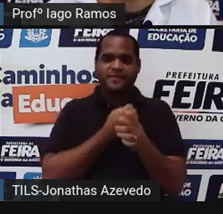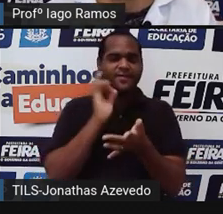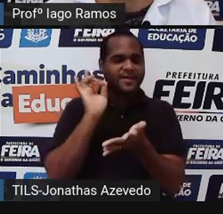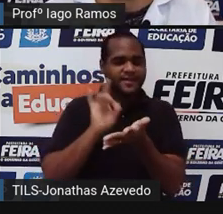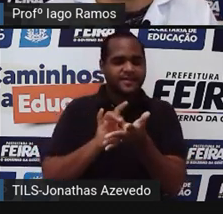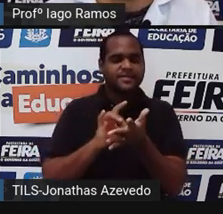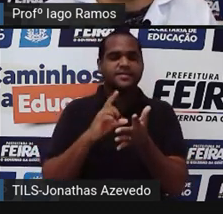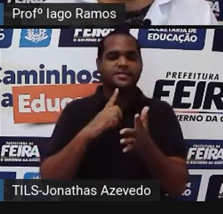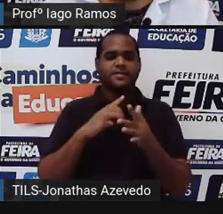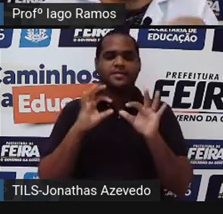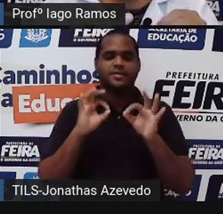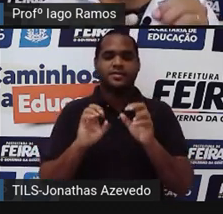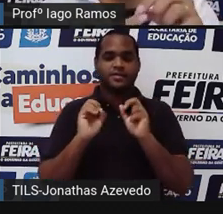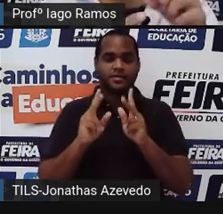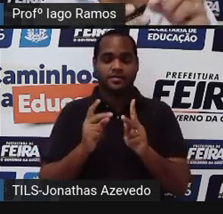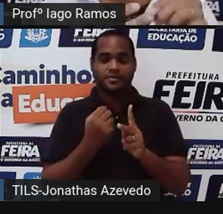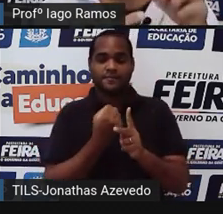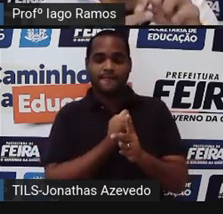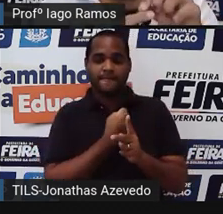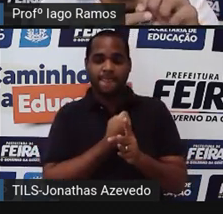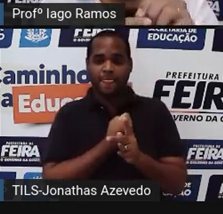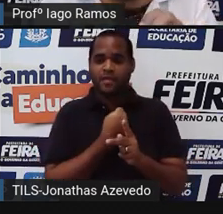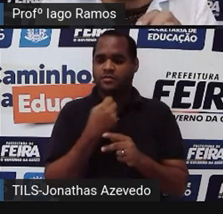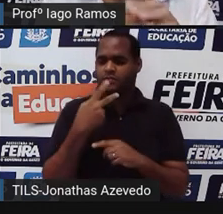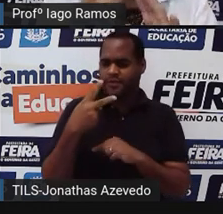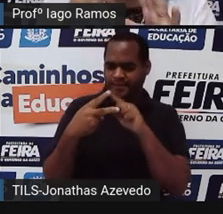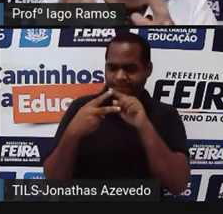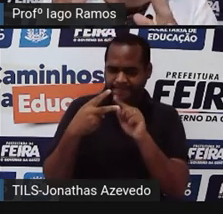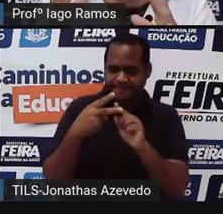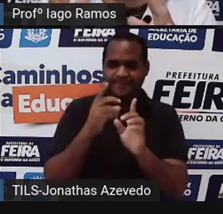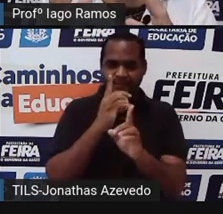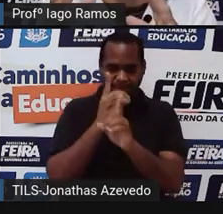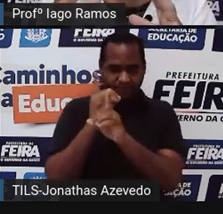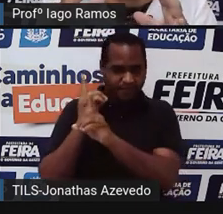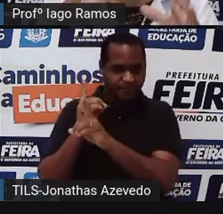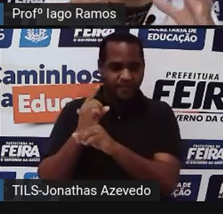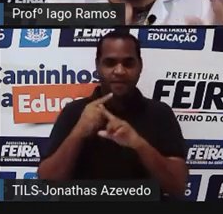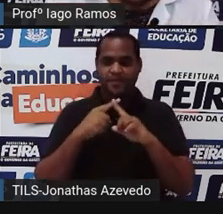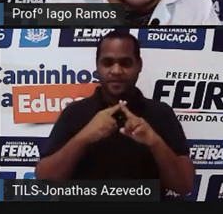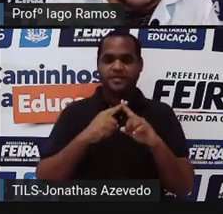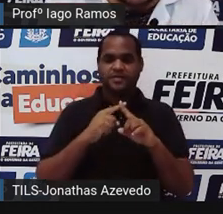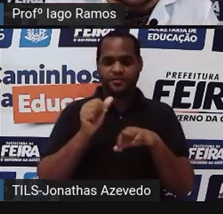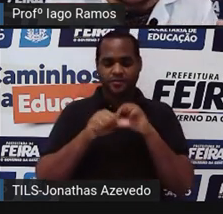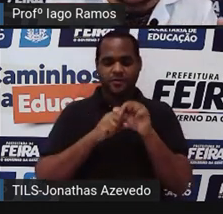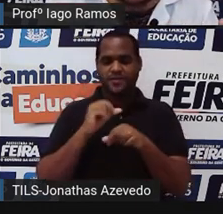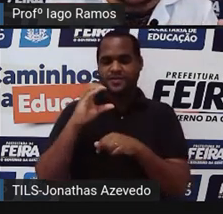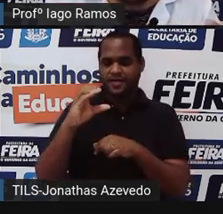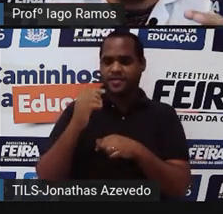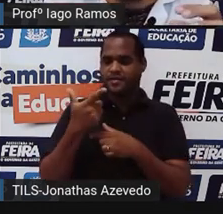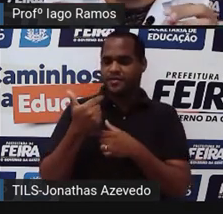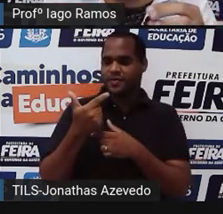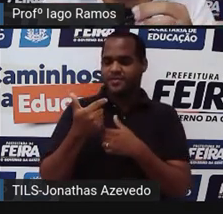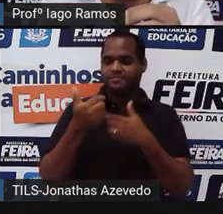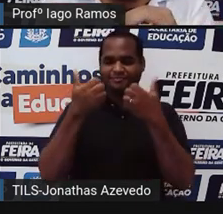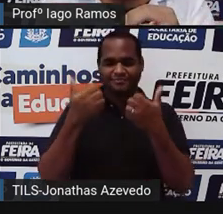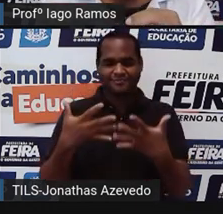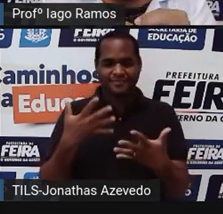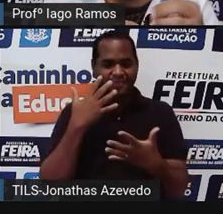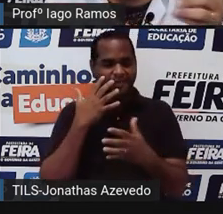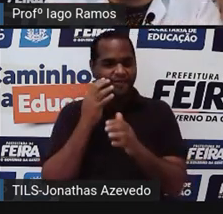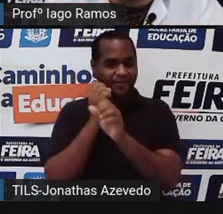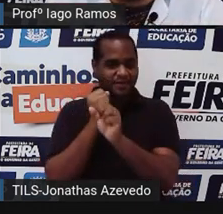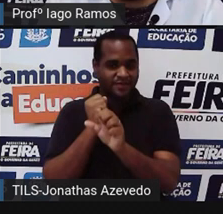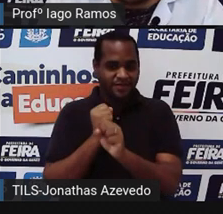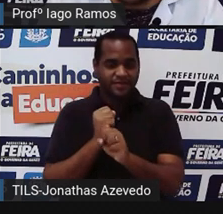certo? Então dois números que quando eu multiplicar deu o termo C, que é 12, e que quando eu somar